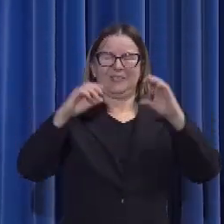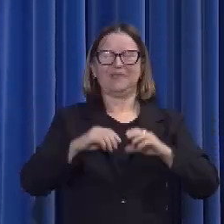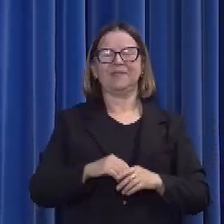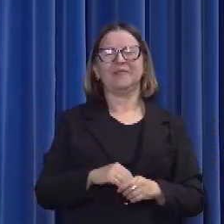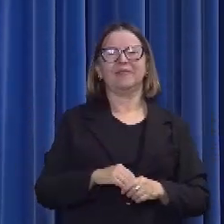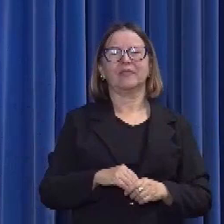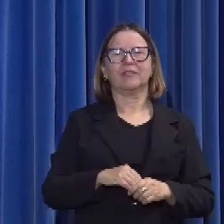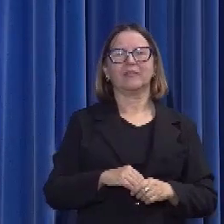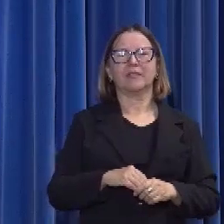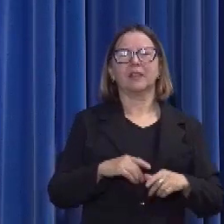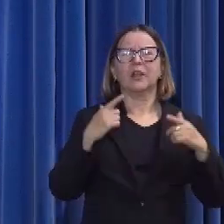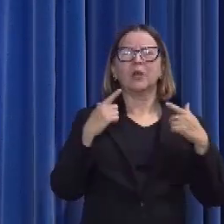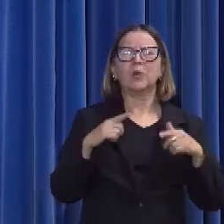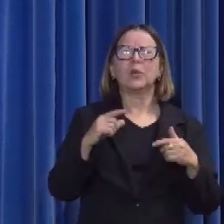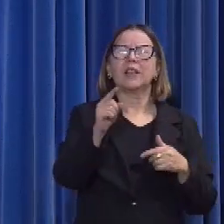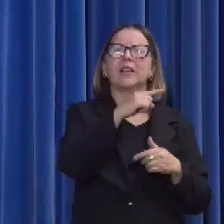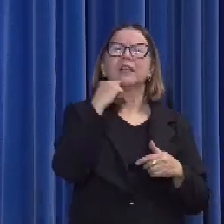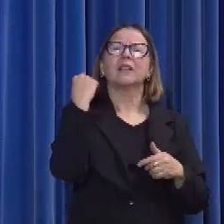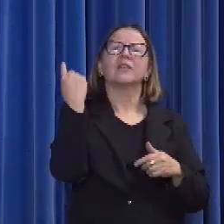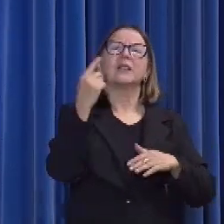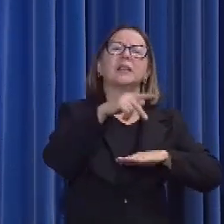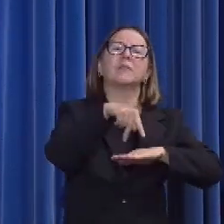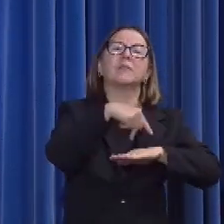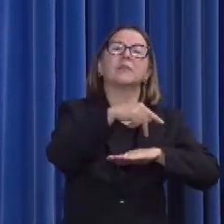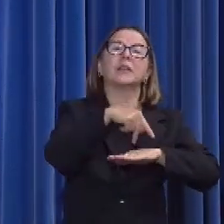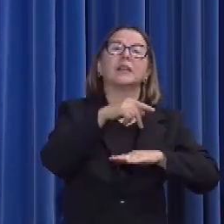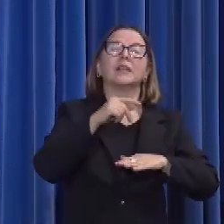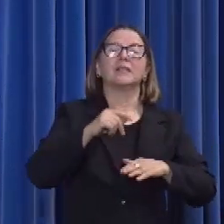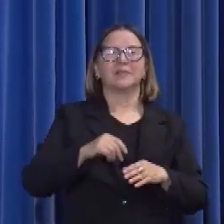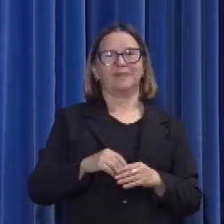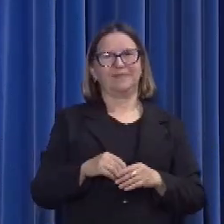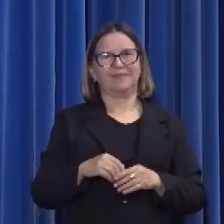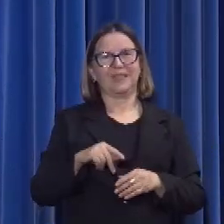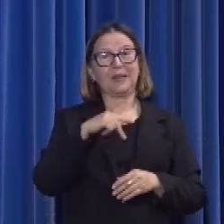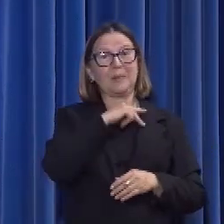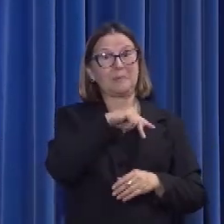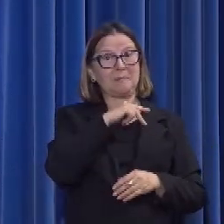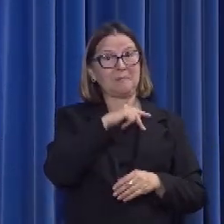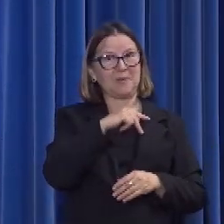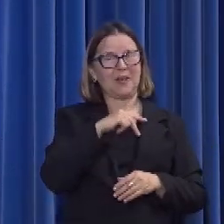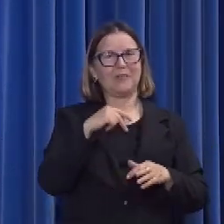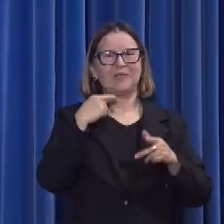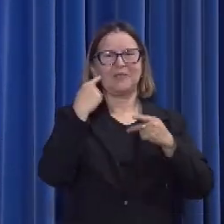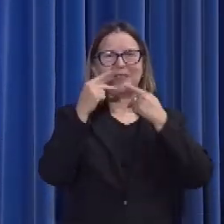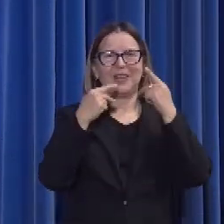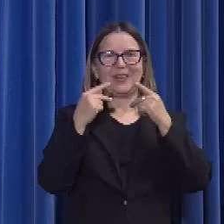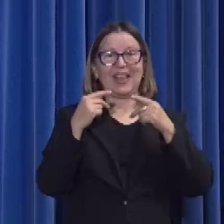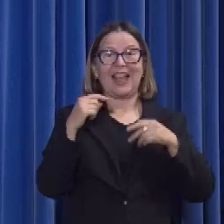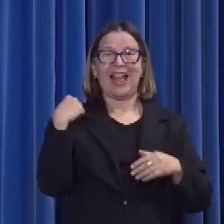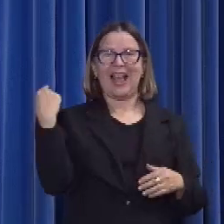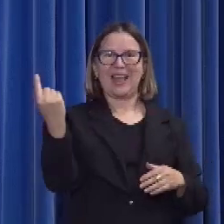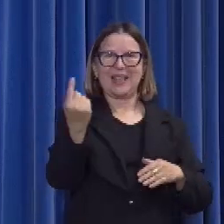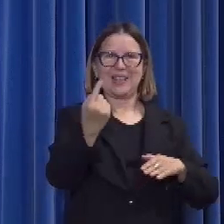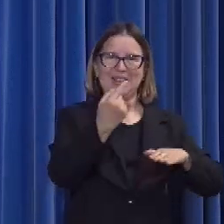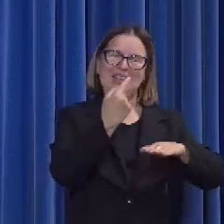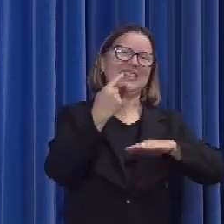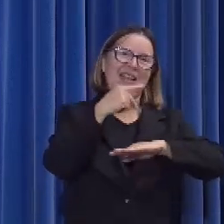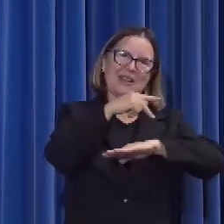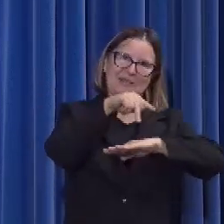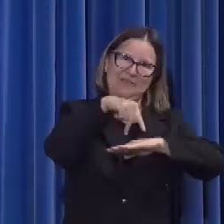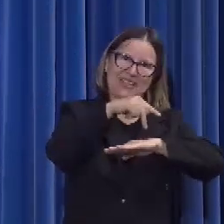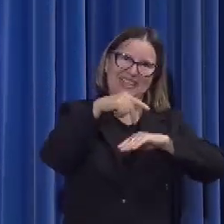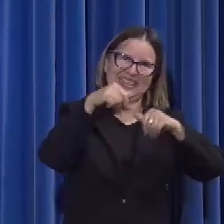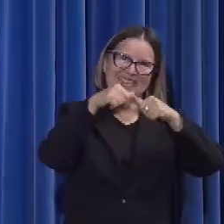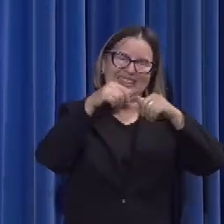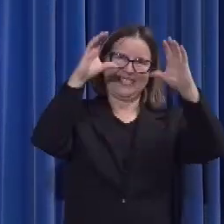Aonde que está a nossa pátria? Paulo vai dizer, a nossa pátria está nos céus.